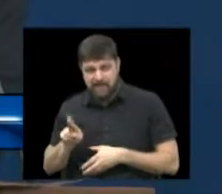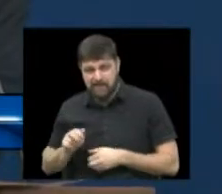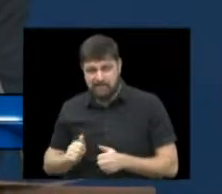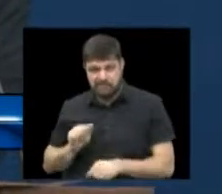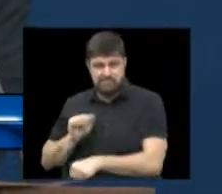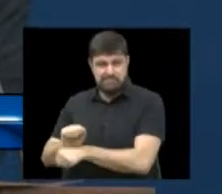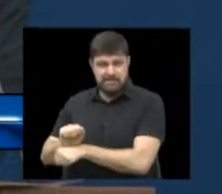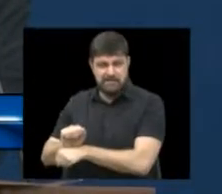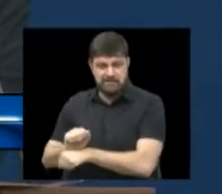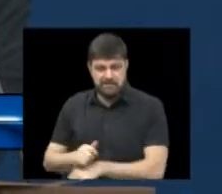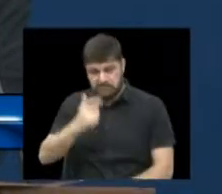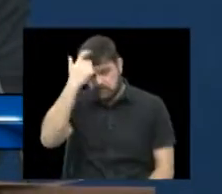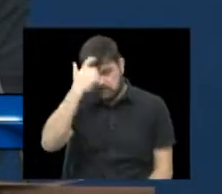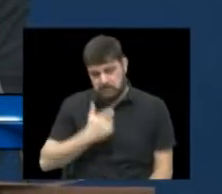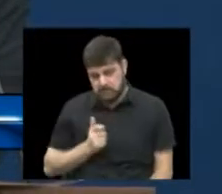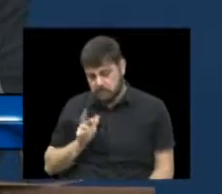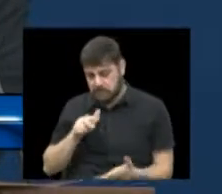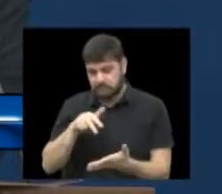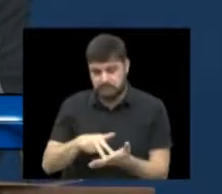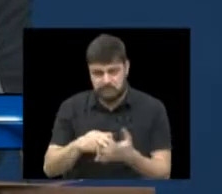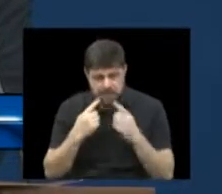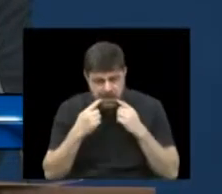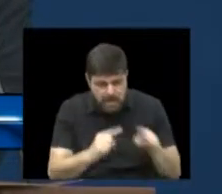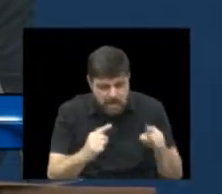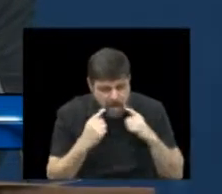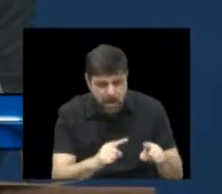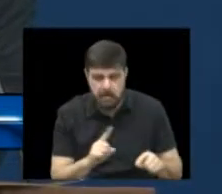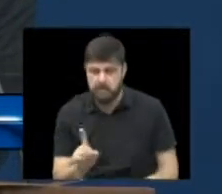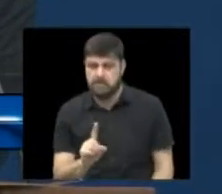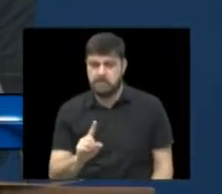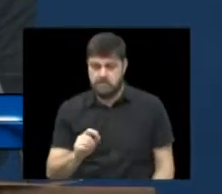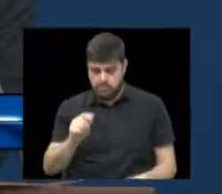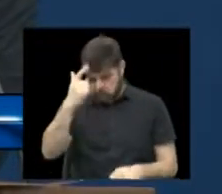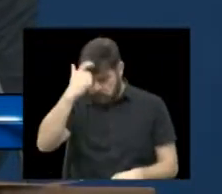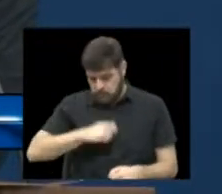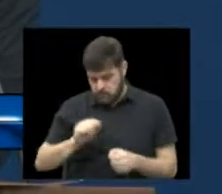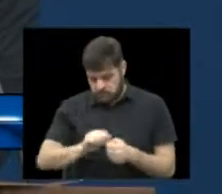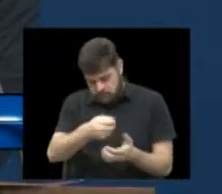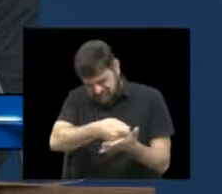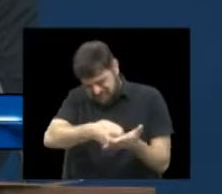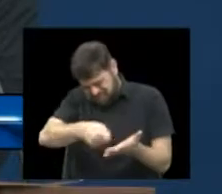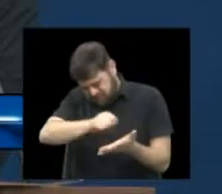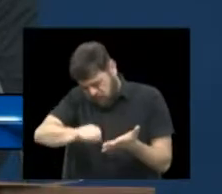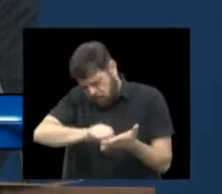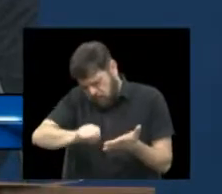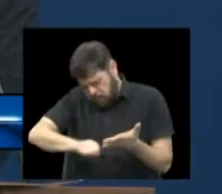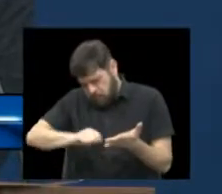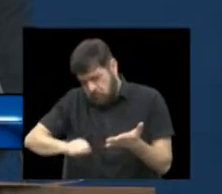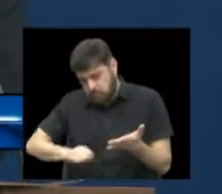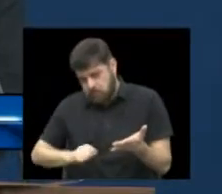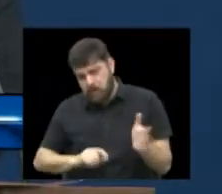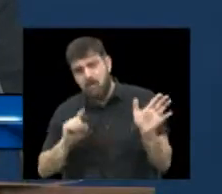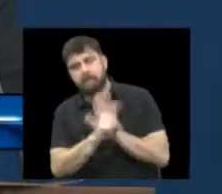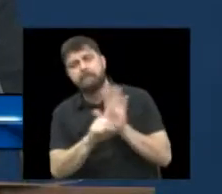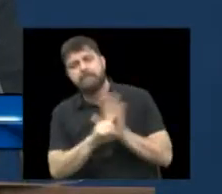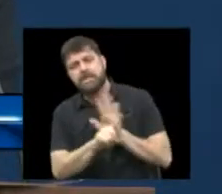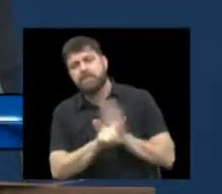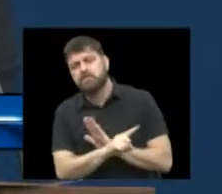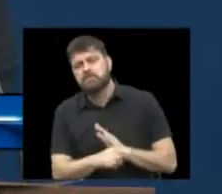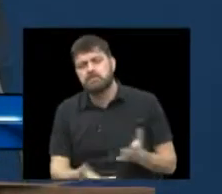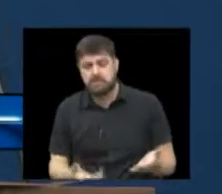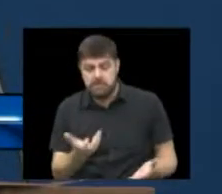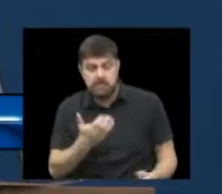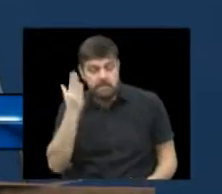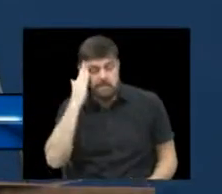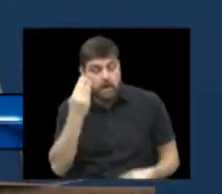mim simplesmente vir aqui e criticar. Então eu fiz hoje requerimentos solicitando todas as informações de